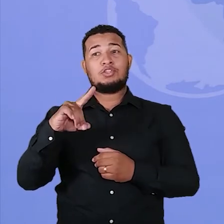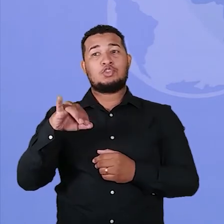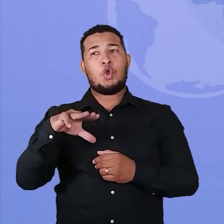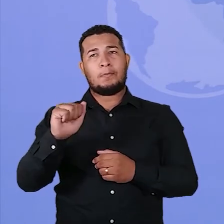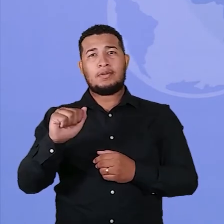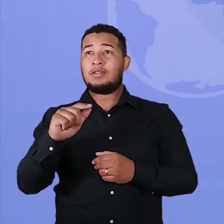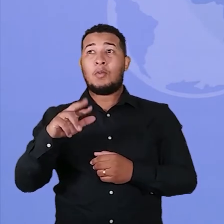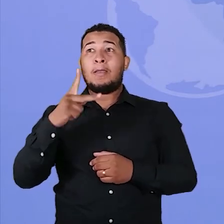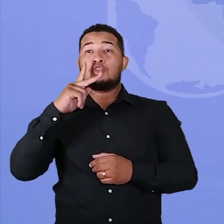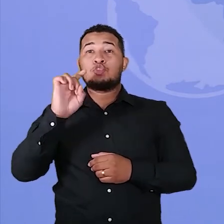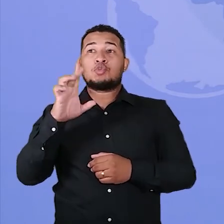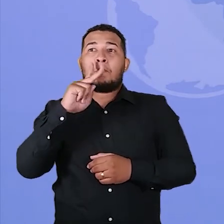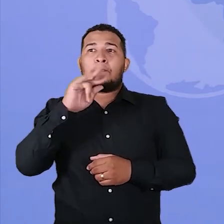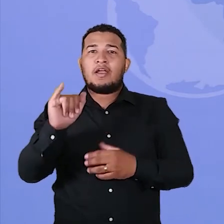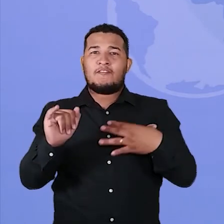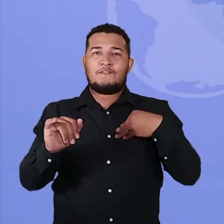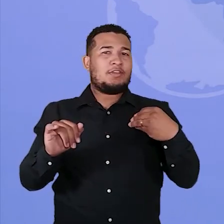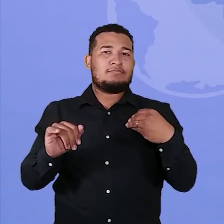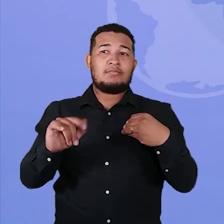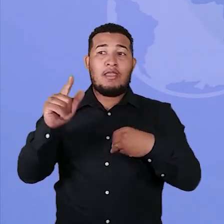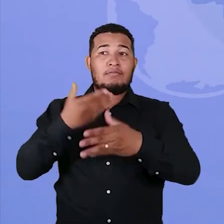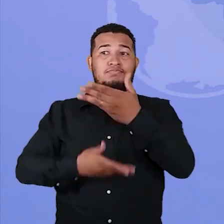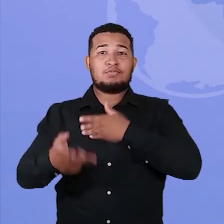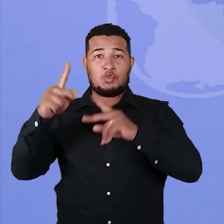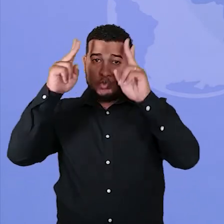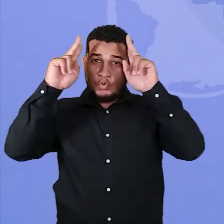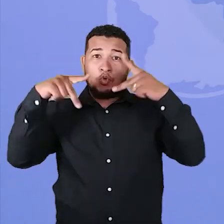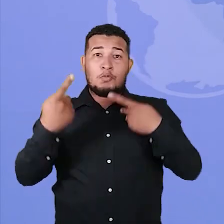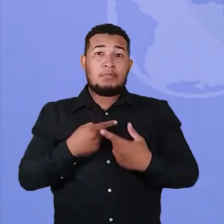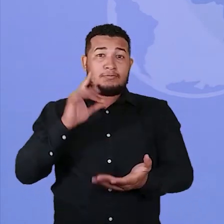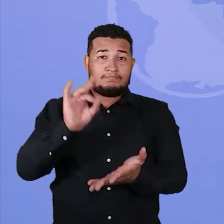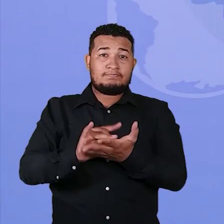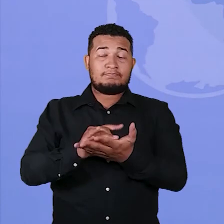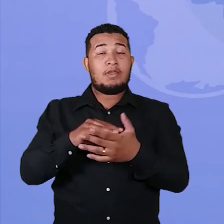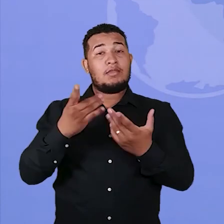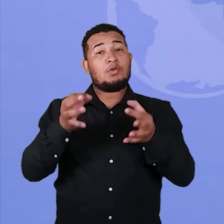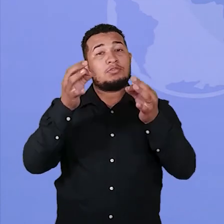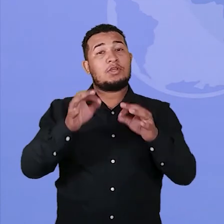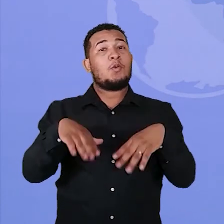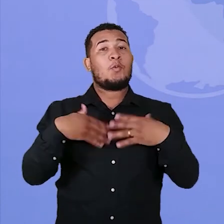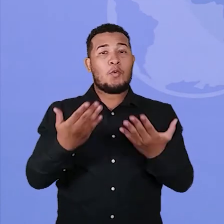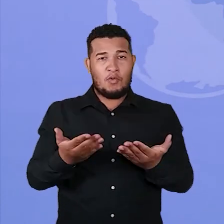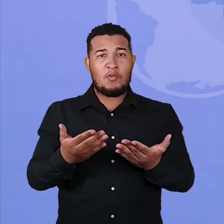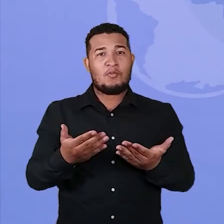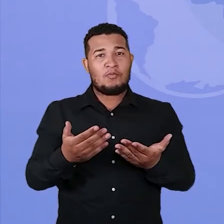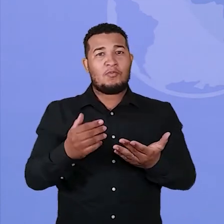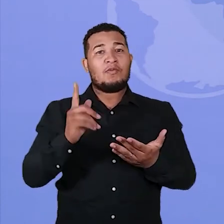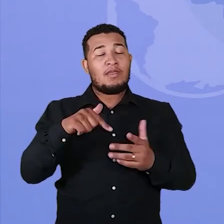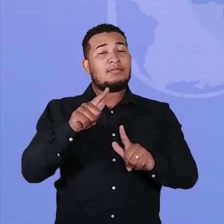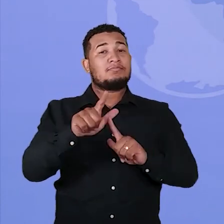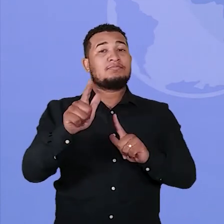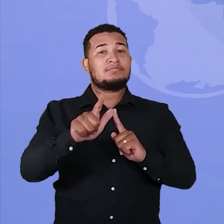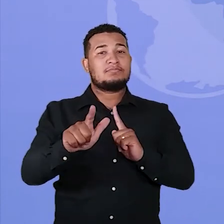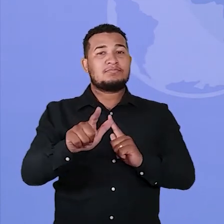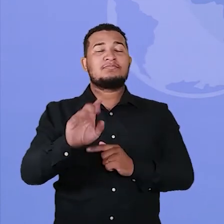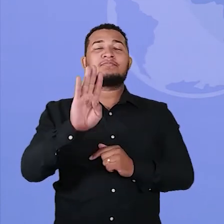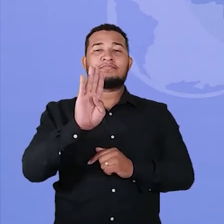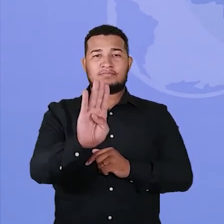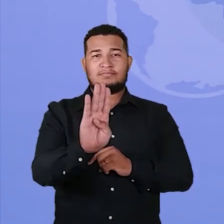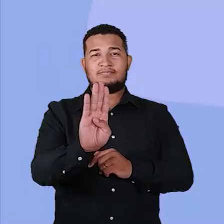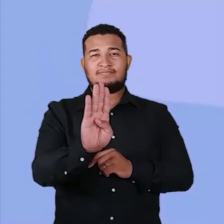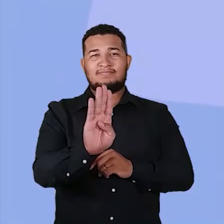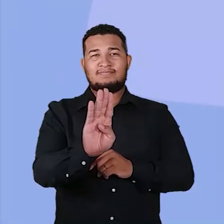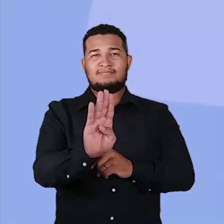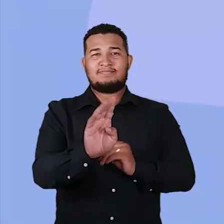não está falando especificamente de pais e filhos, está falando de interação humana propriamente dita. Então, a alternativa correta só nos sobrou